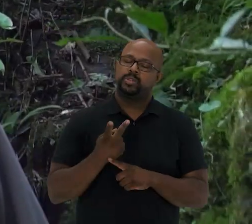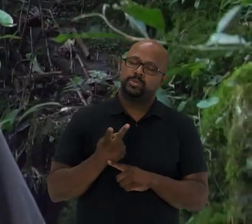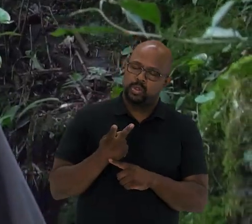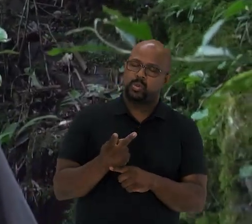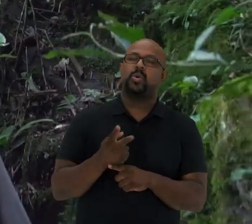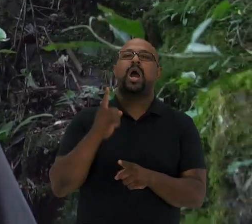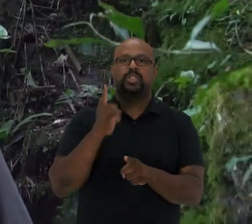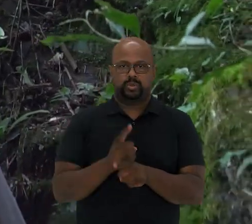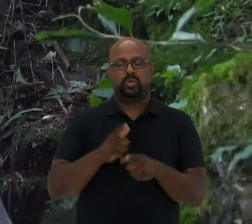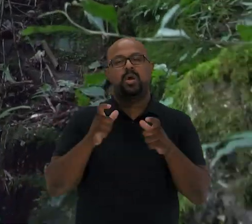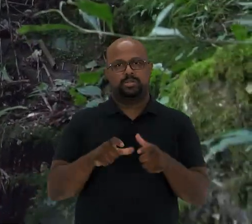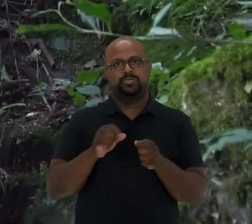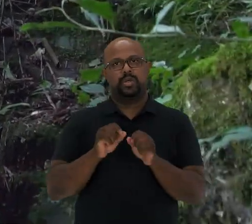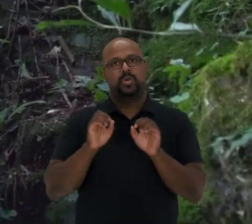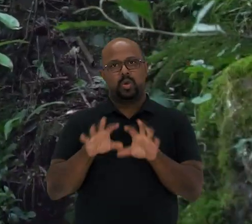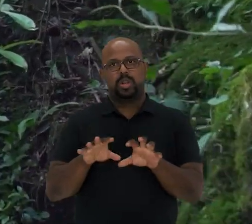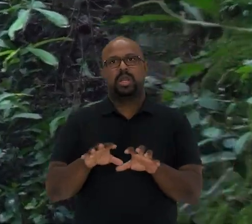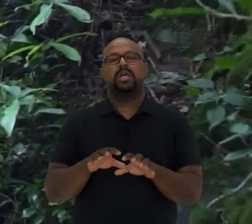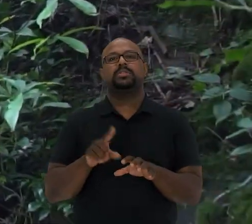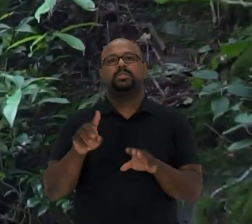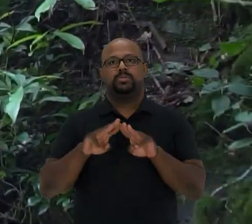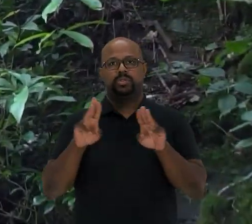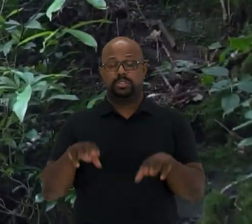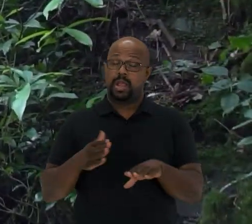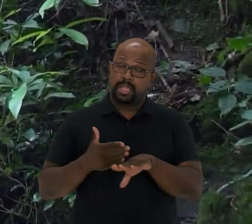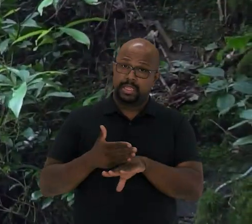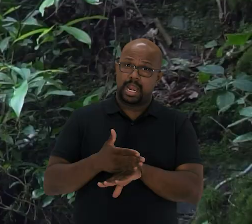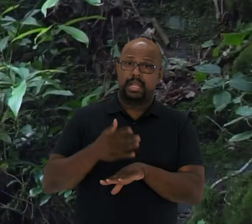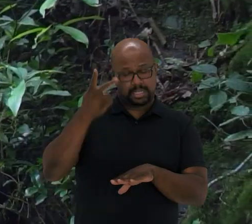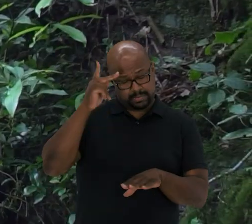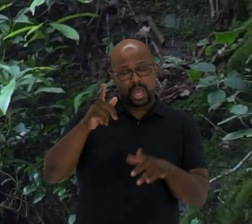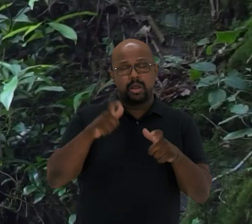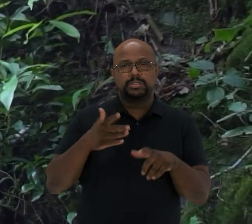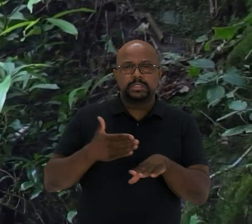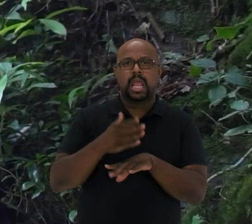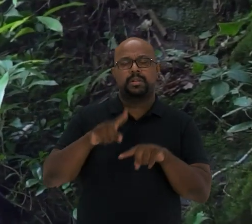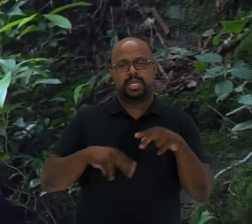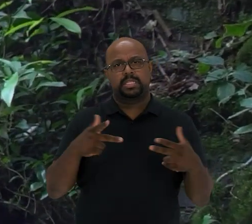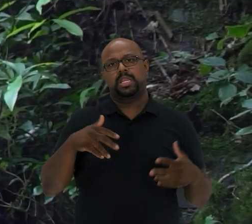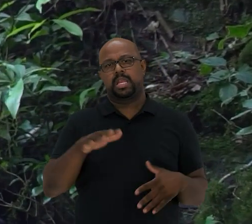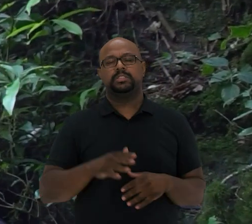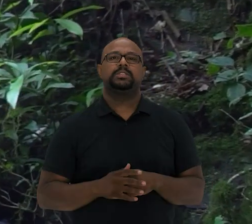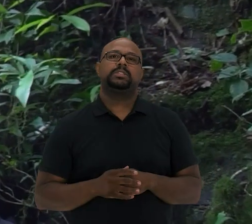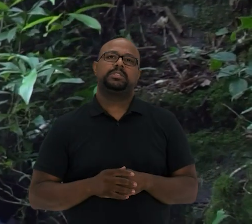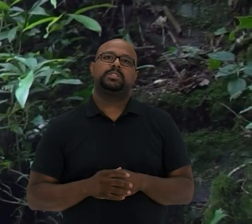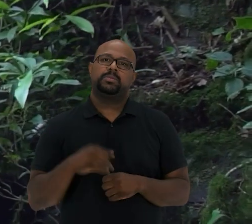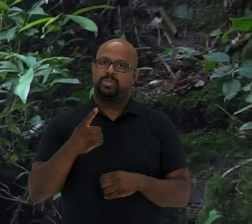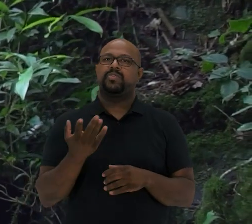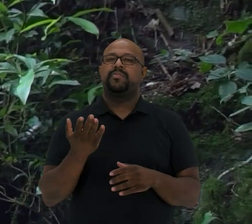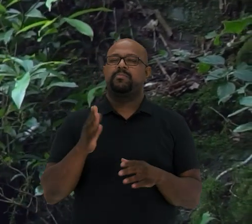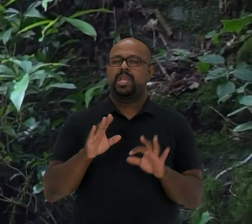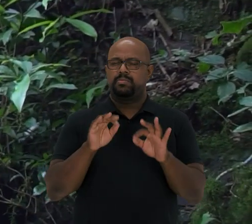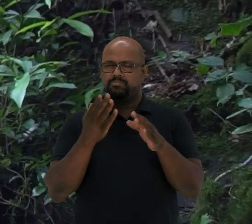A gente procurou, achou aonde foi colocado, em cima do cerro lá, a entrada para onde que eles entraram com os materiais para dentro, né? E